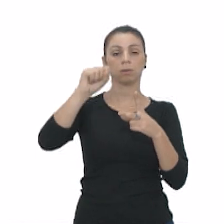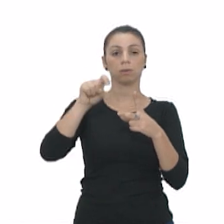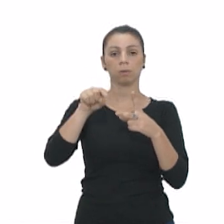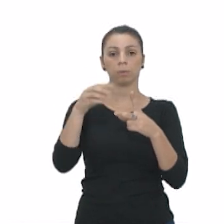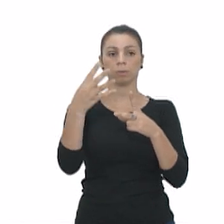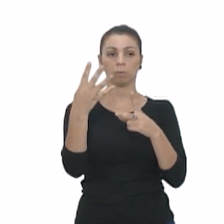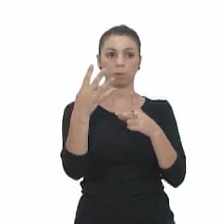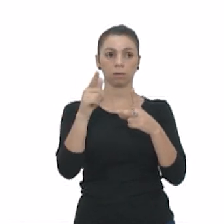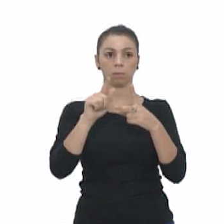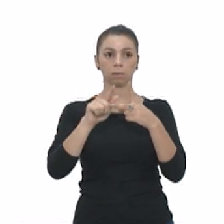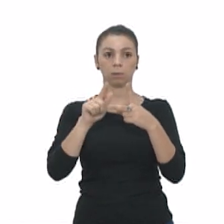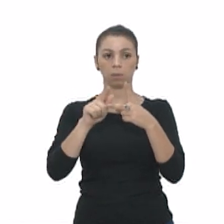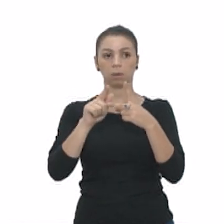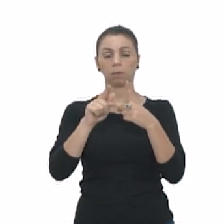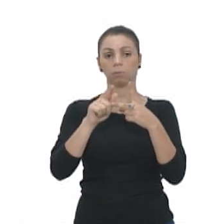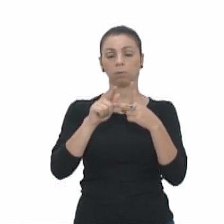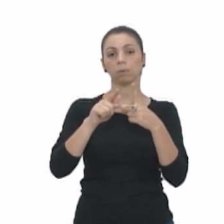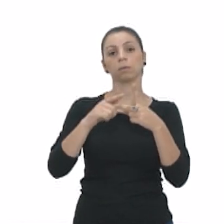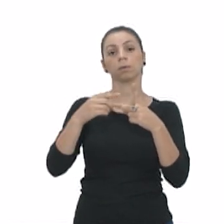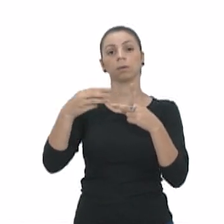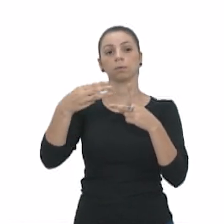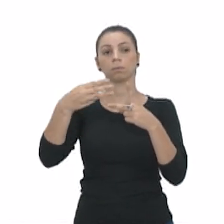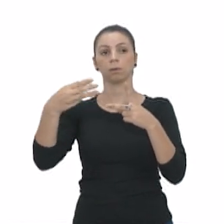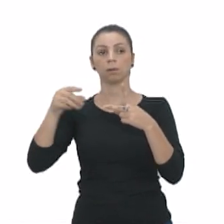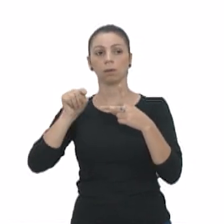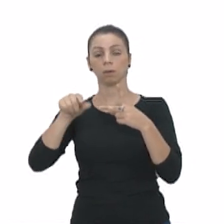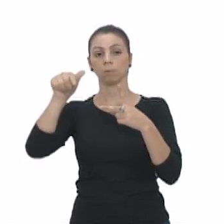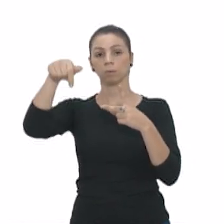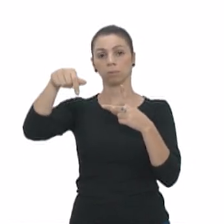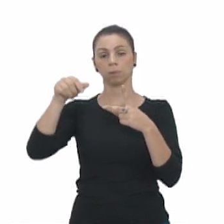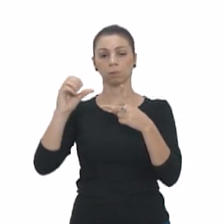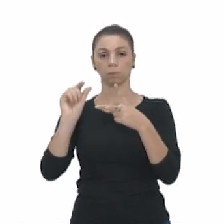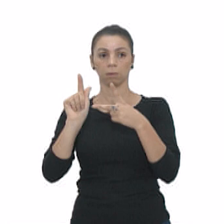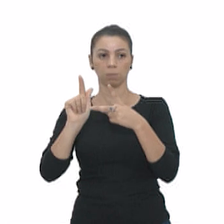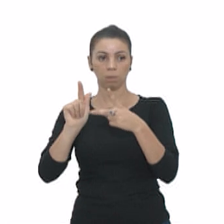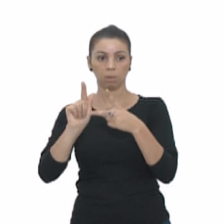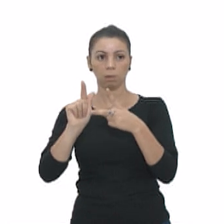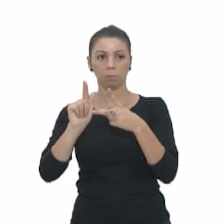tenho um ângulo 33,7 graus e um ângulo de